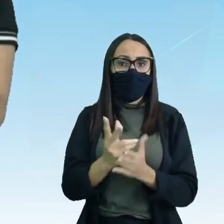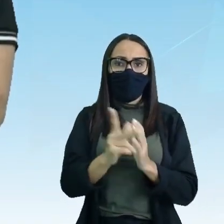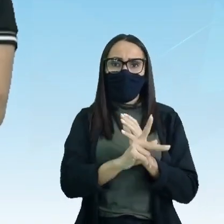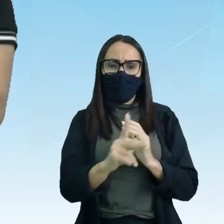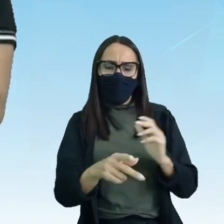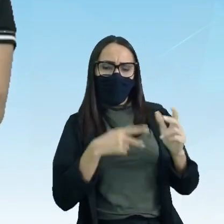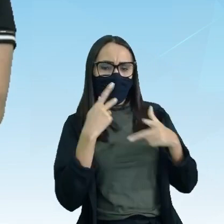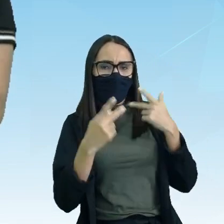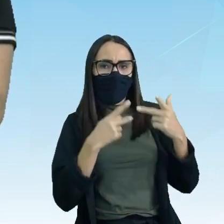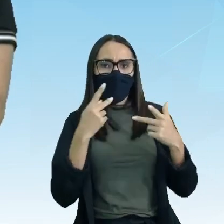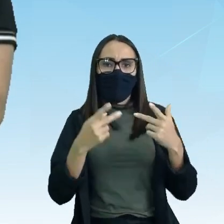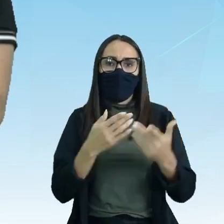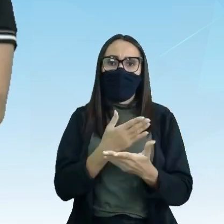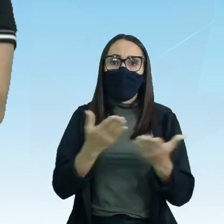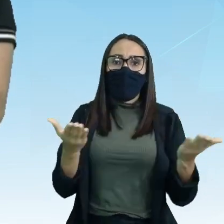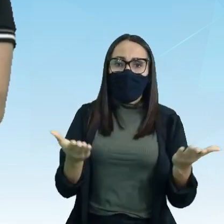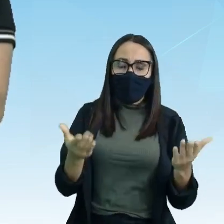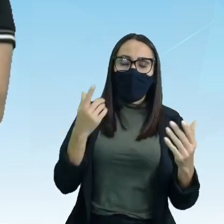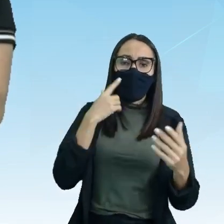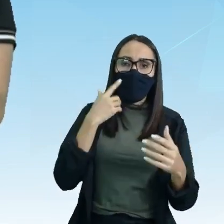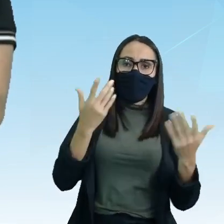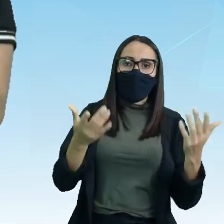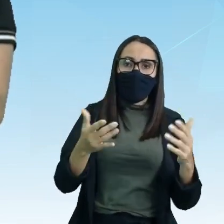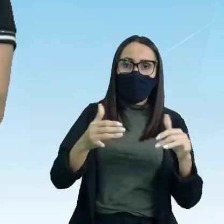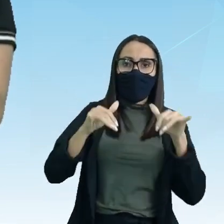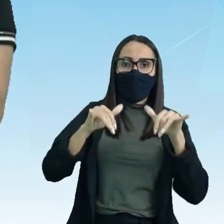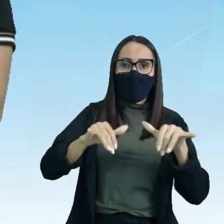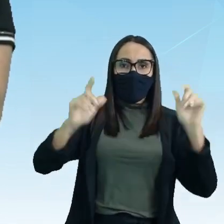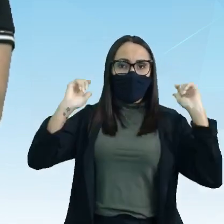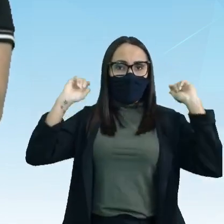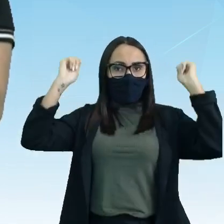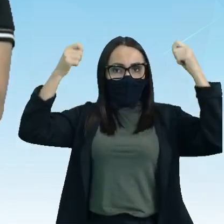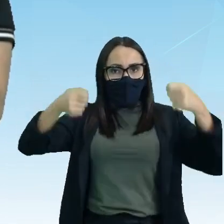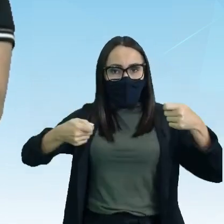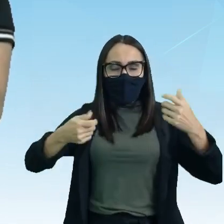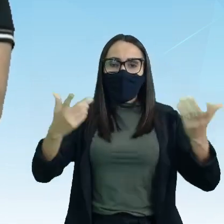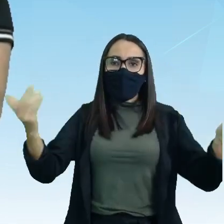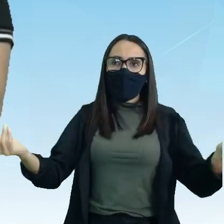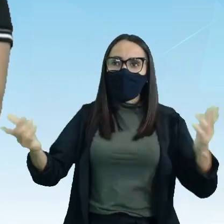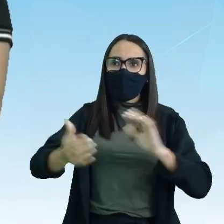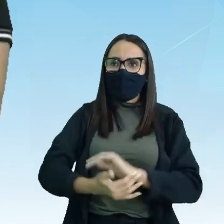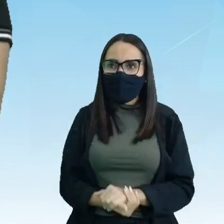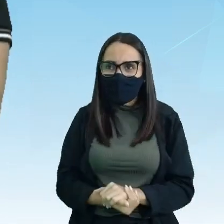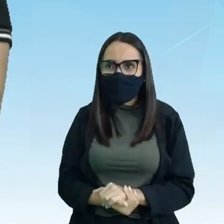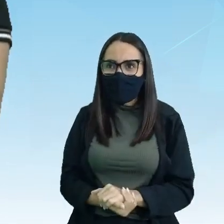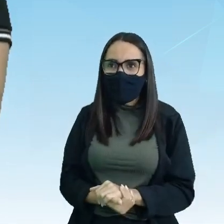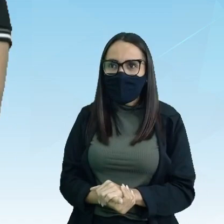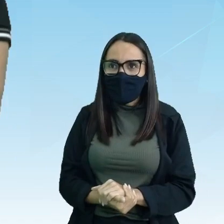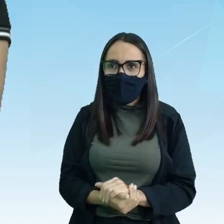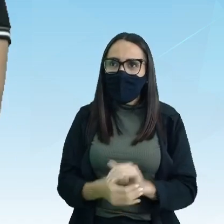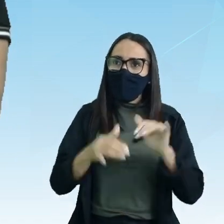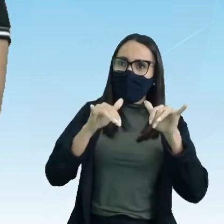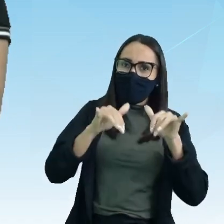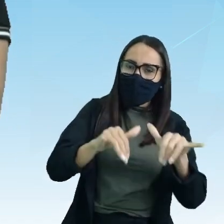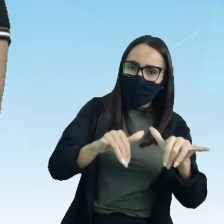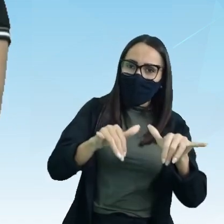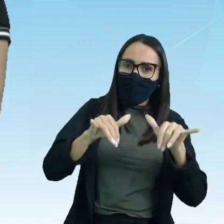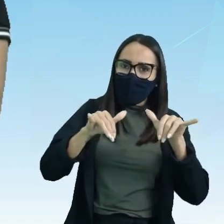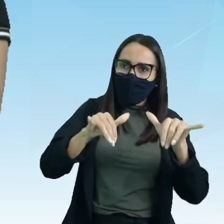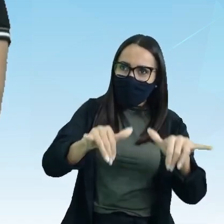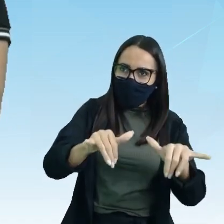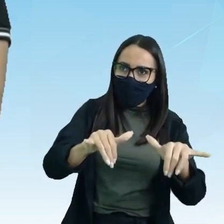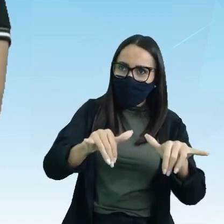o mercado da Boa Vista e hoje o mercado de São José. Professora Roberta, como é que é mercado, professora, em